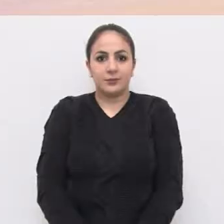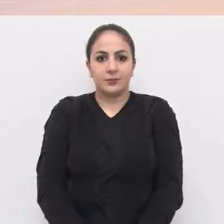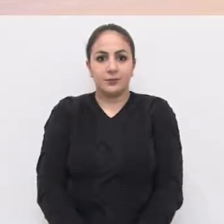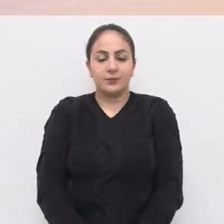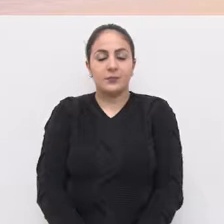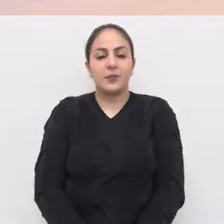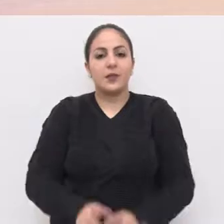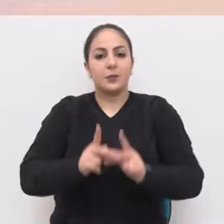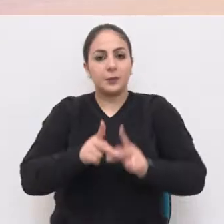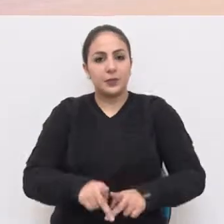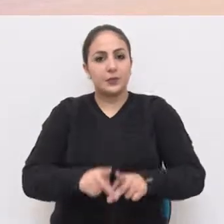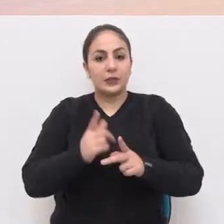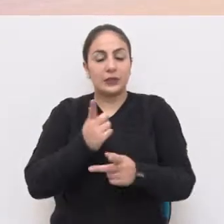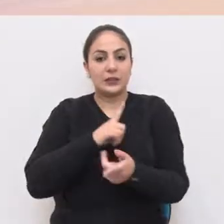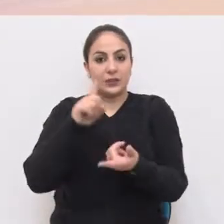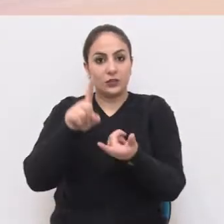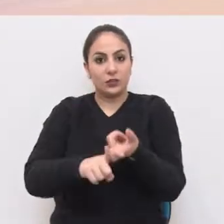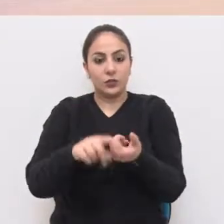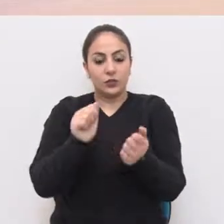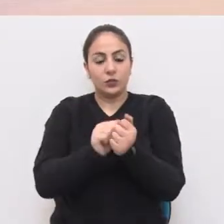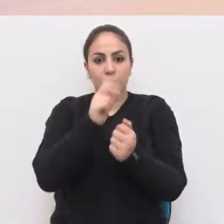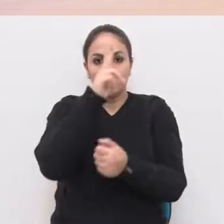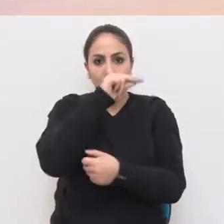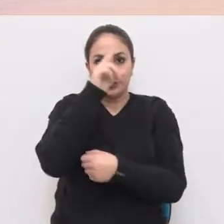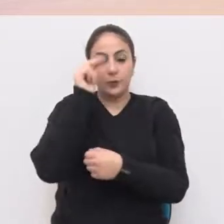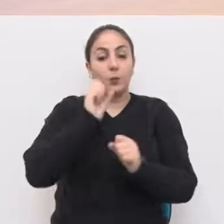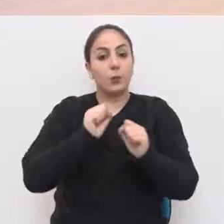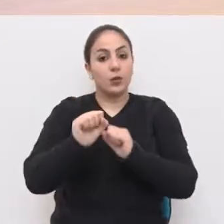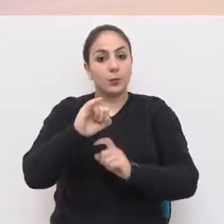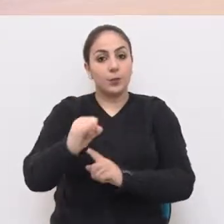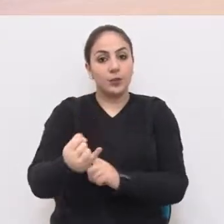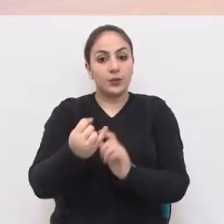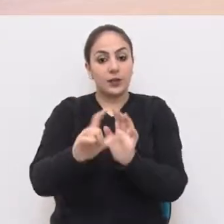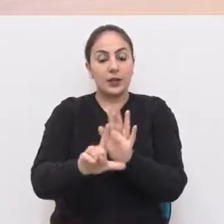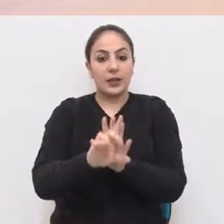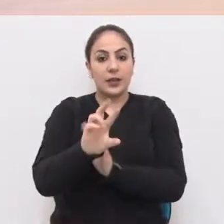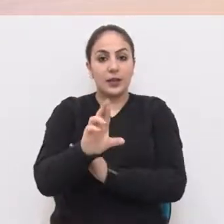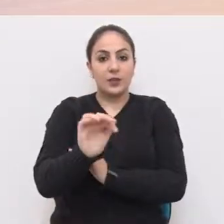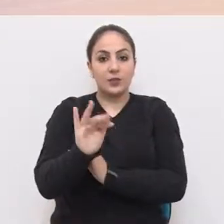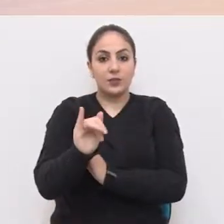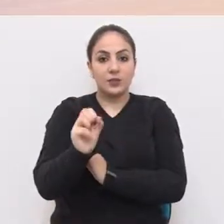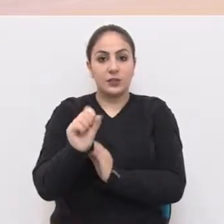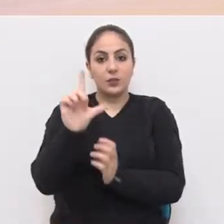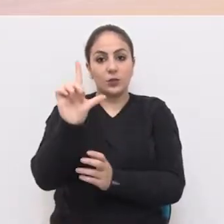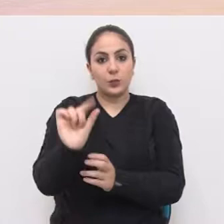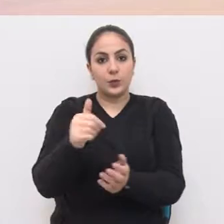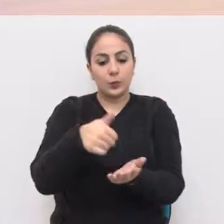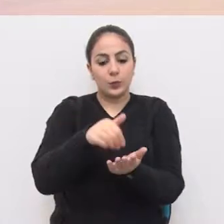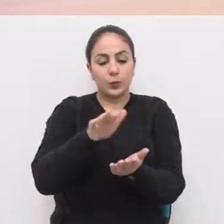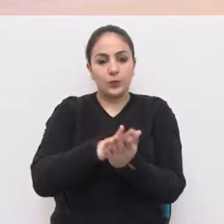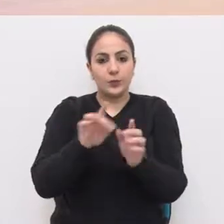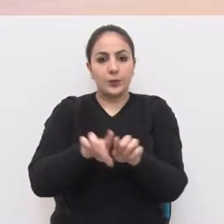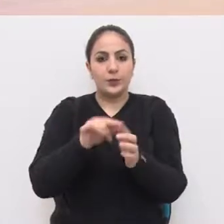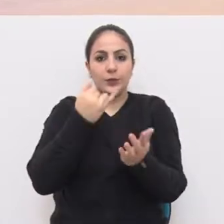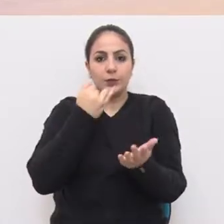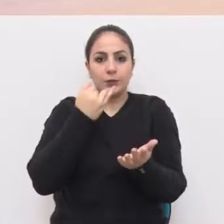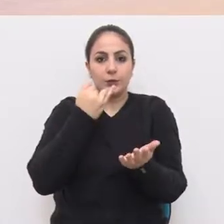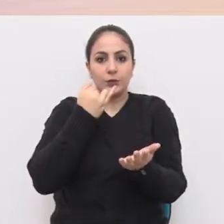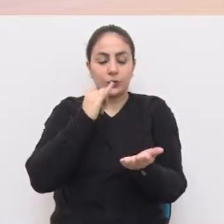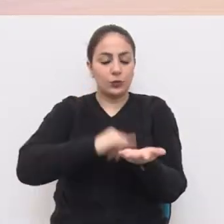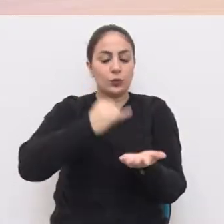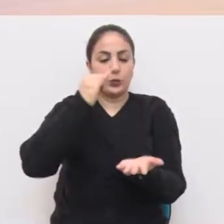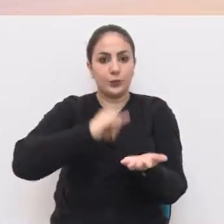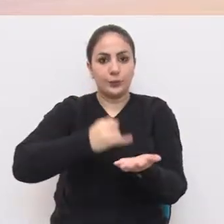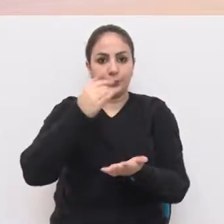Os contribuintes que têm débitos com o município podem aproveitar a lei do Refis, que prevê a redução de multas e juros. Quem quitar a dívida